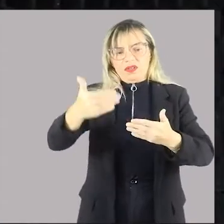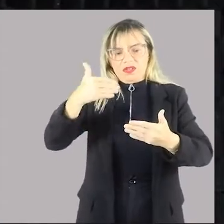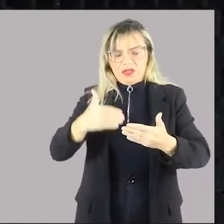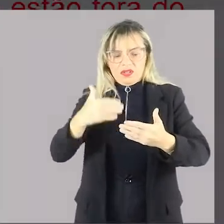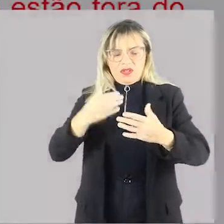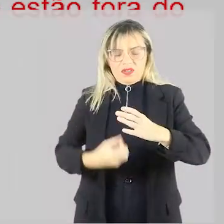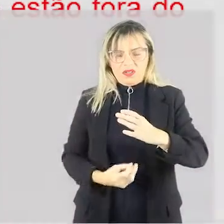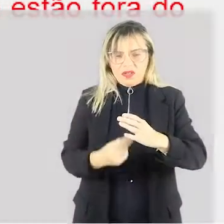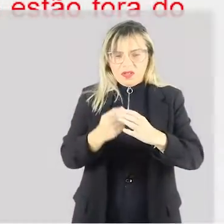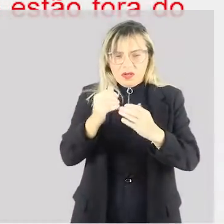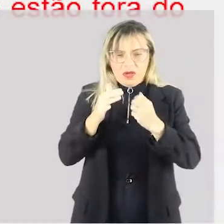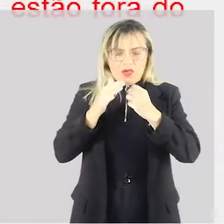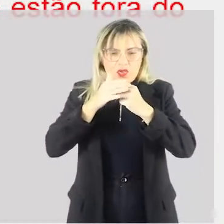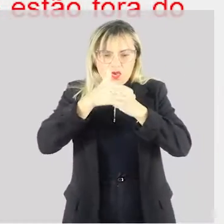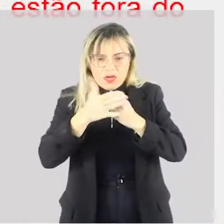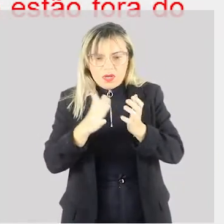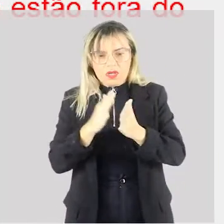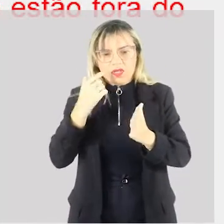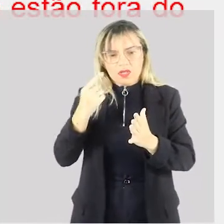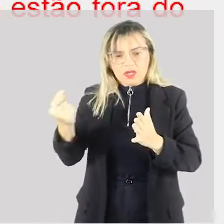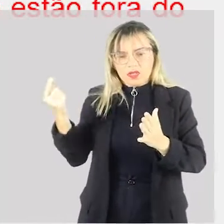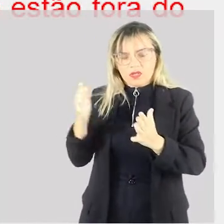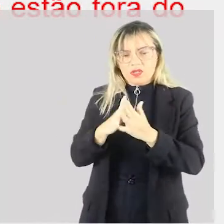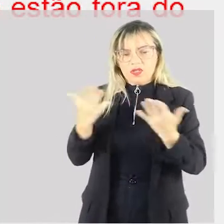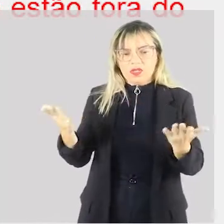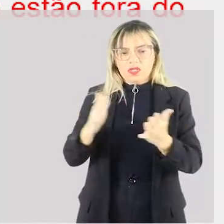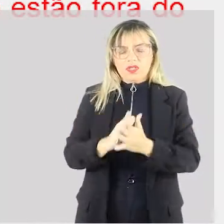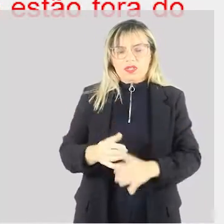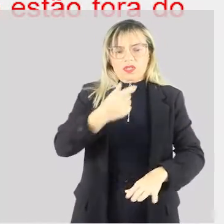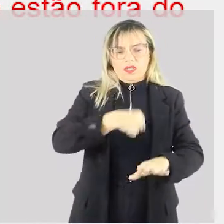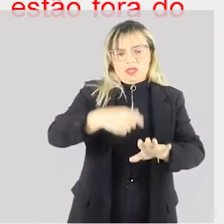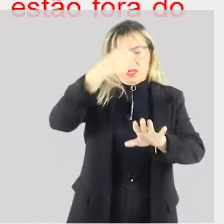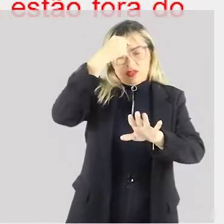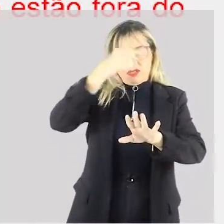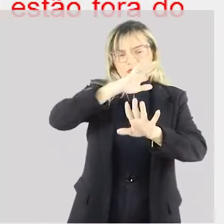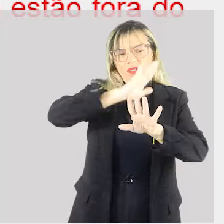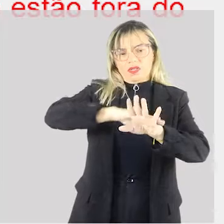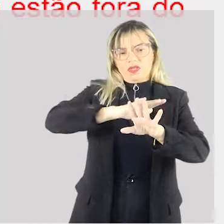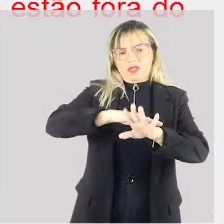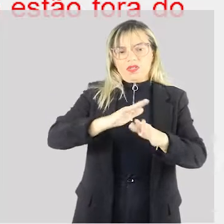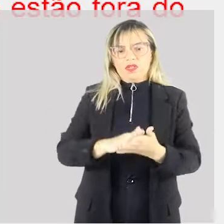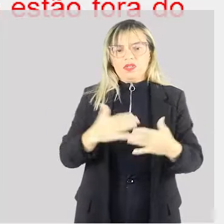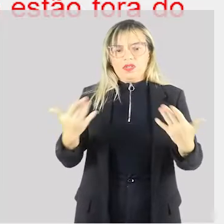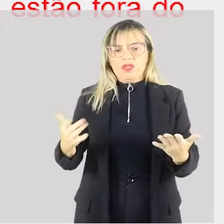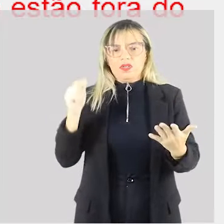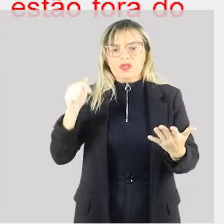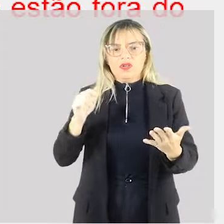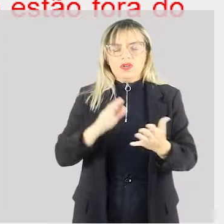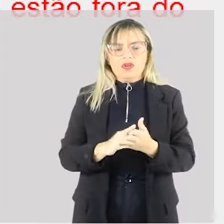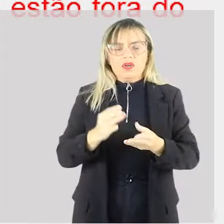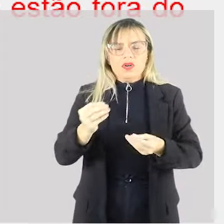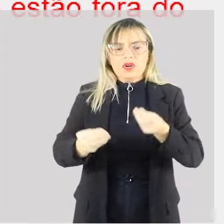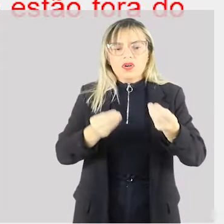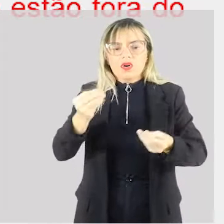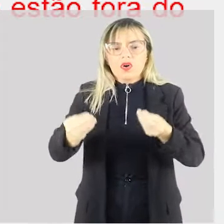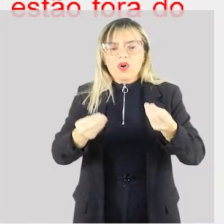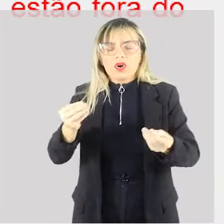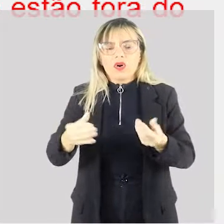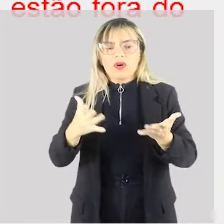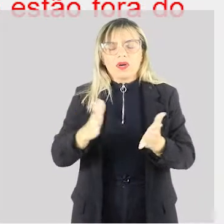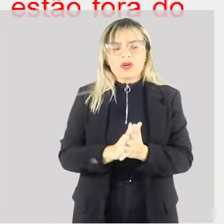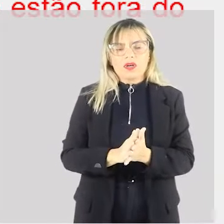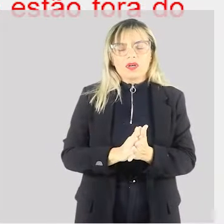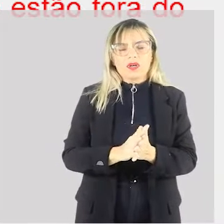capitalista. Observe que a ideologia aí que Marx fala é uma ideologia como conjunto de quê?